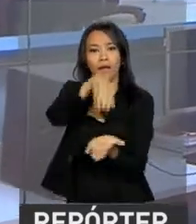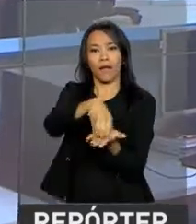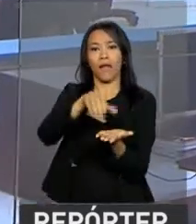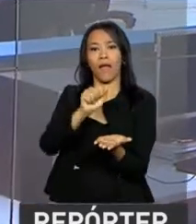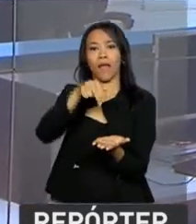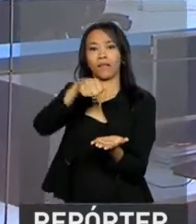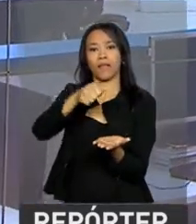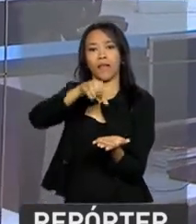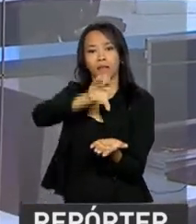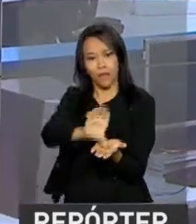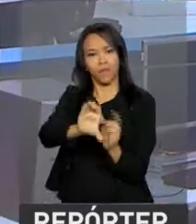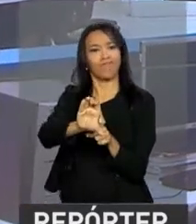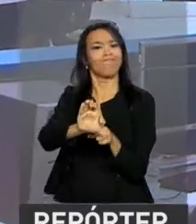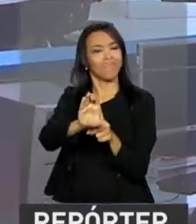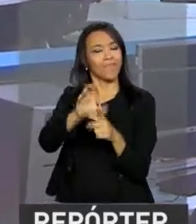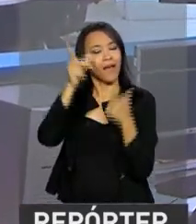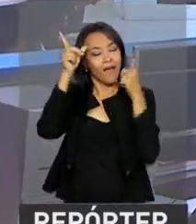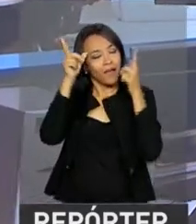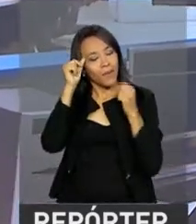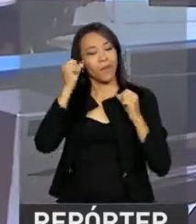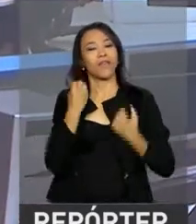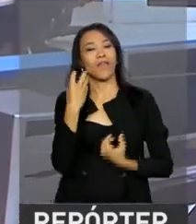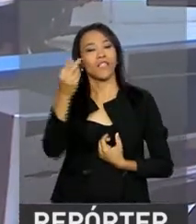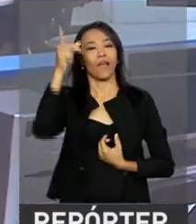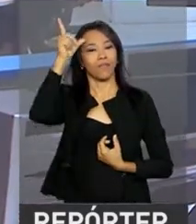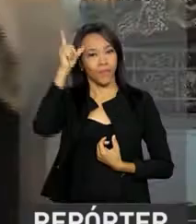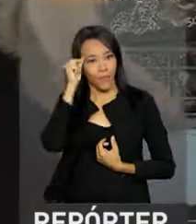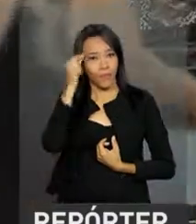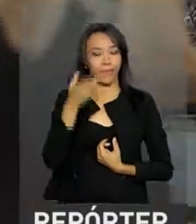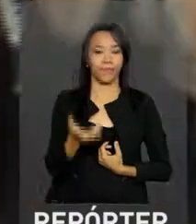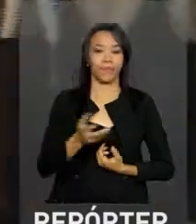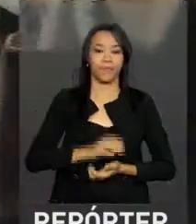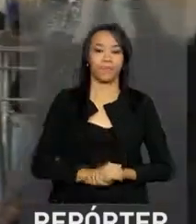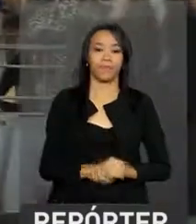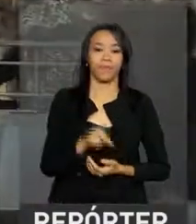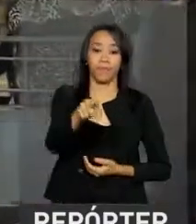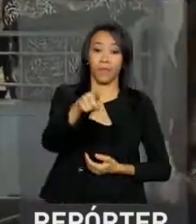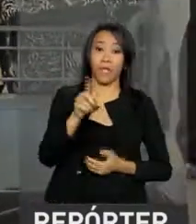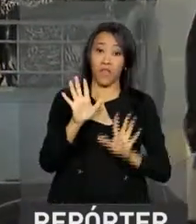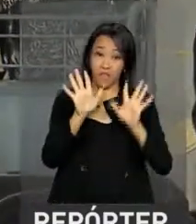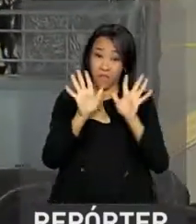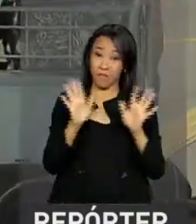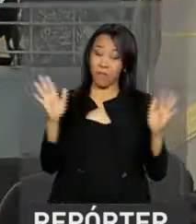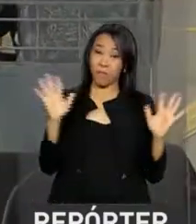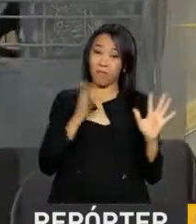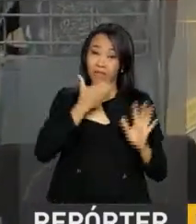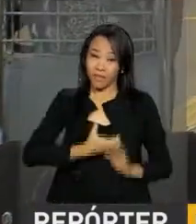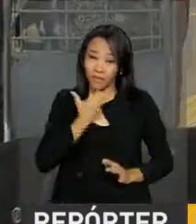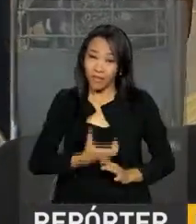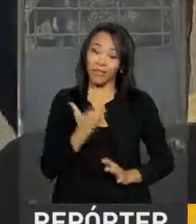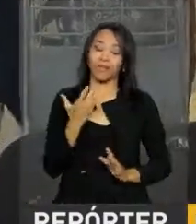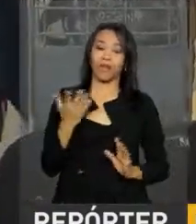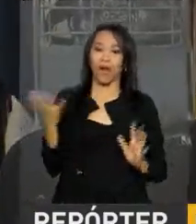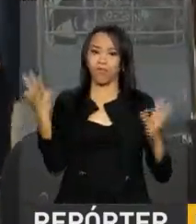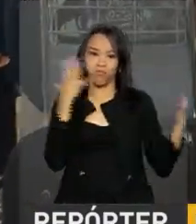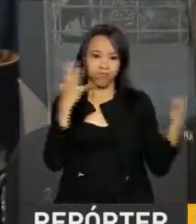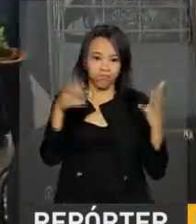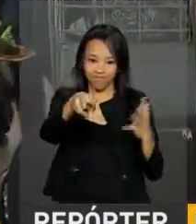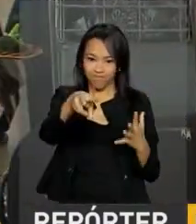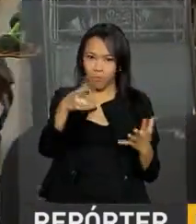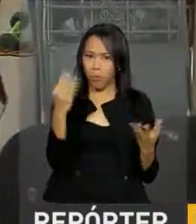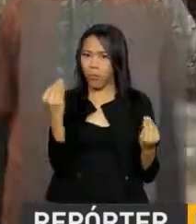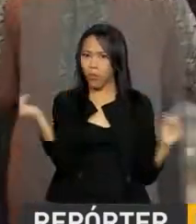tudo para garantir uma viagem tranqüila o passageiro em tempos de fim de ano os aeroportos ficam assim